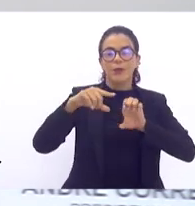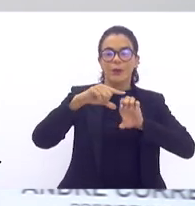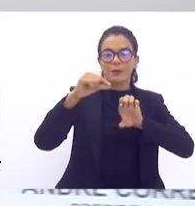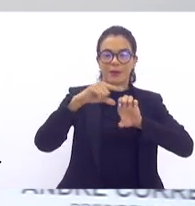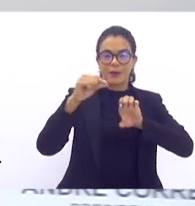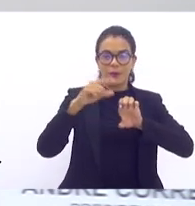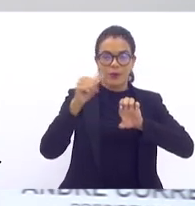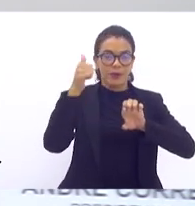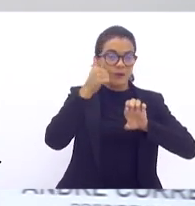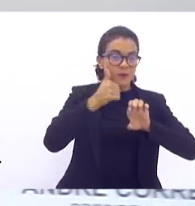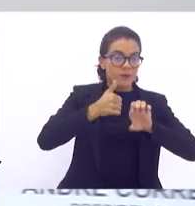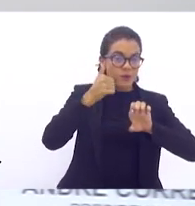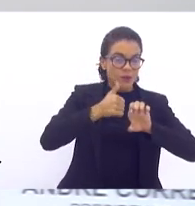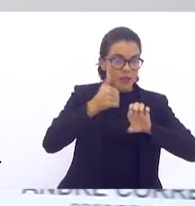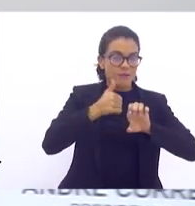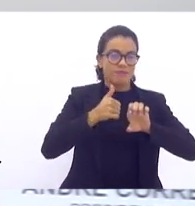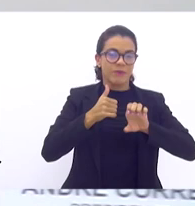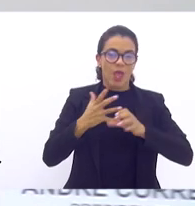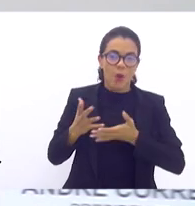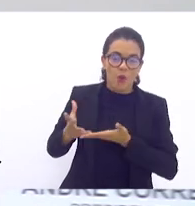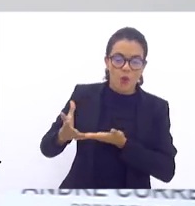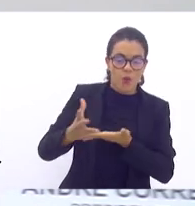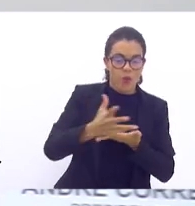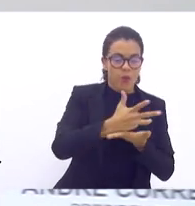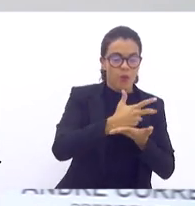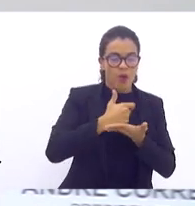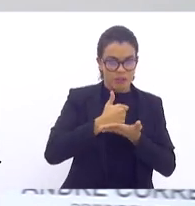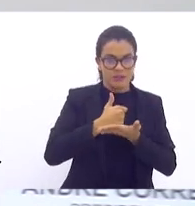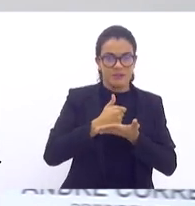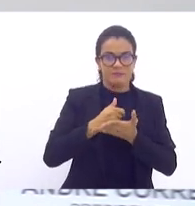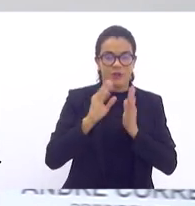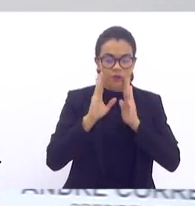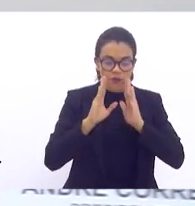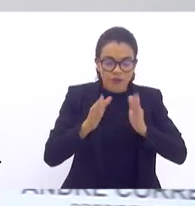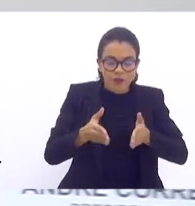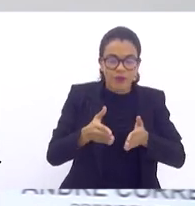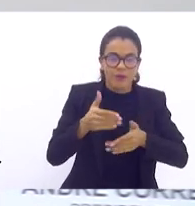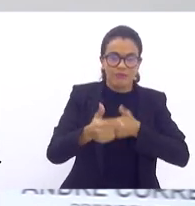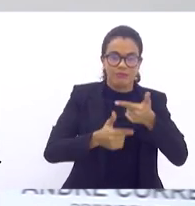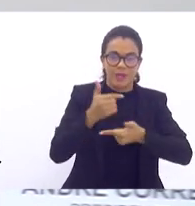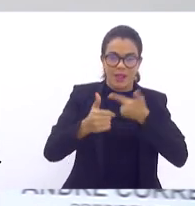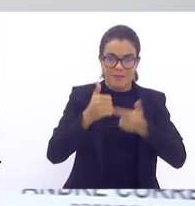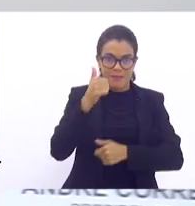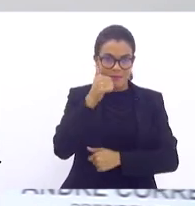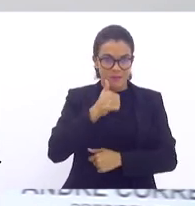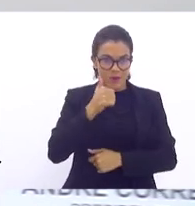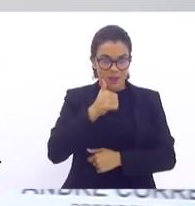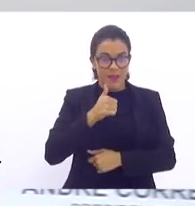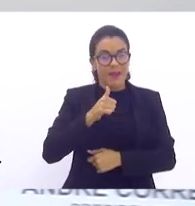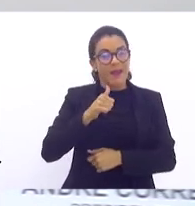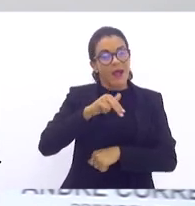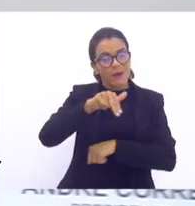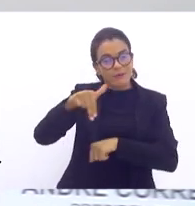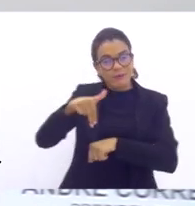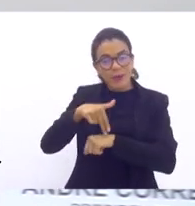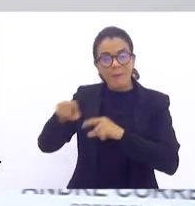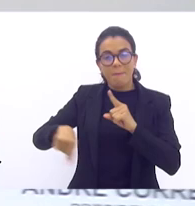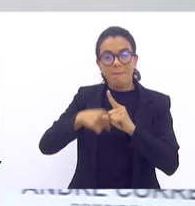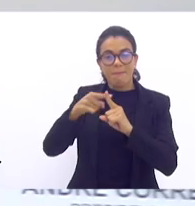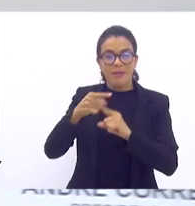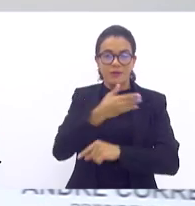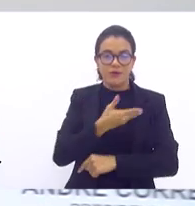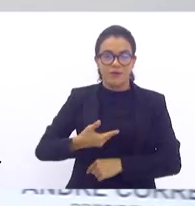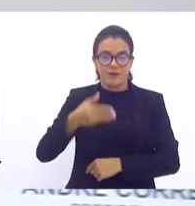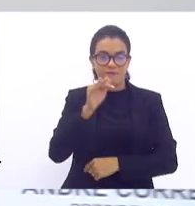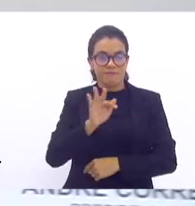né o orçamento da mulher como ela tá chamando que é exatamente Aonde a união e o governo federal tem